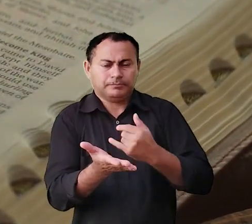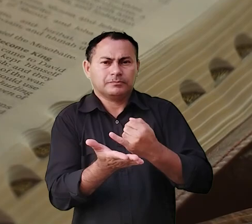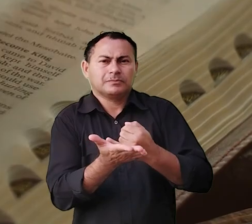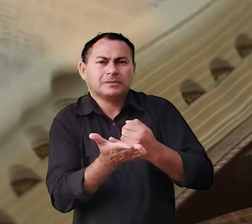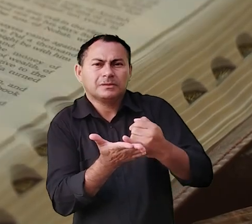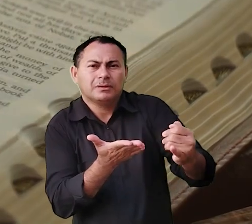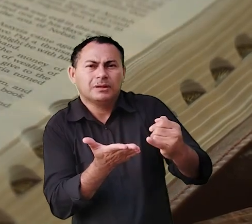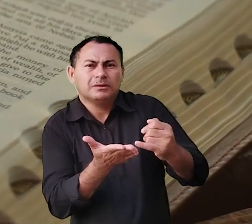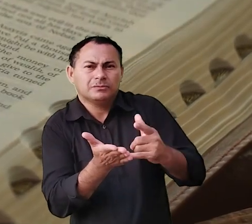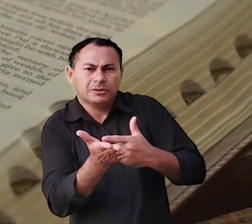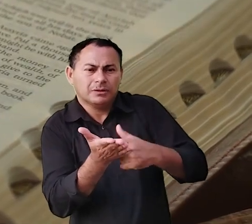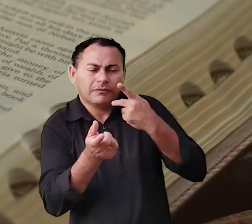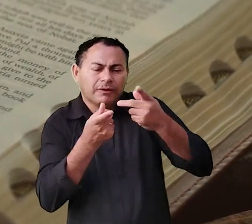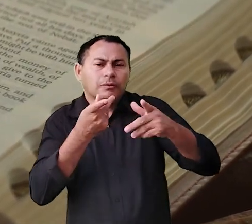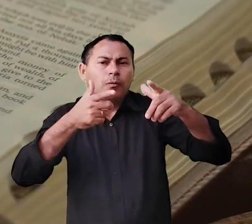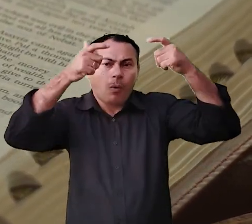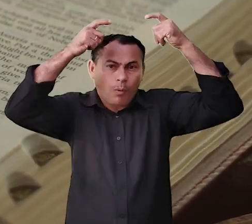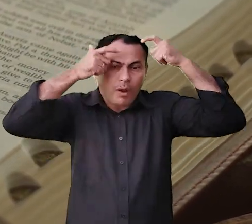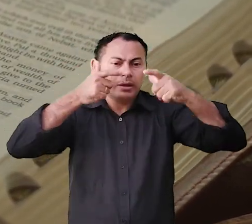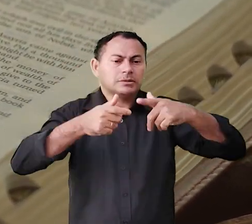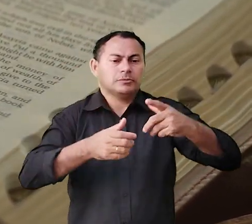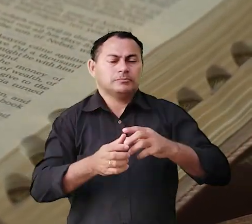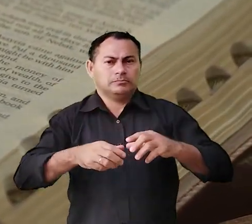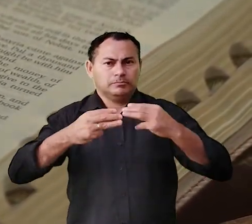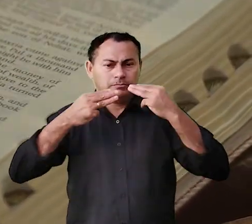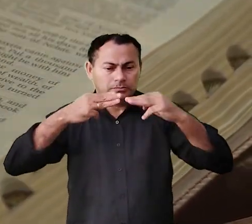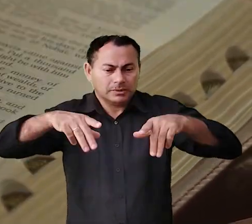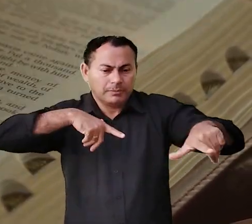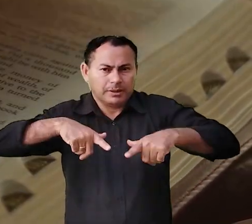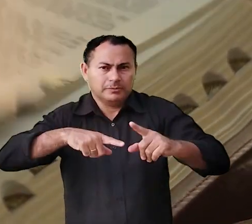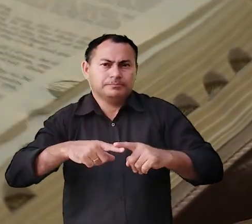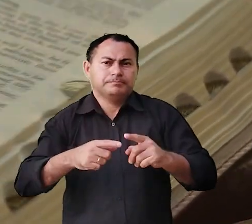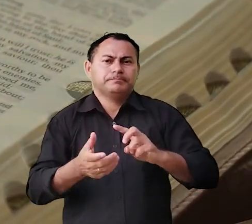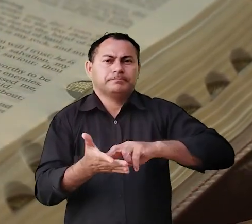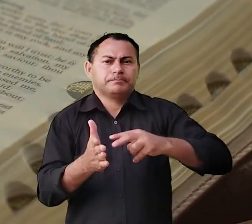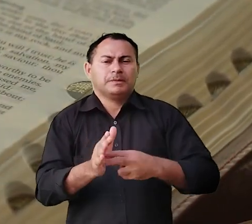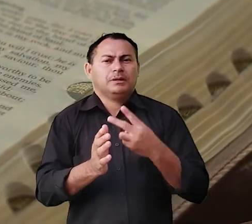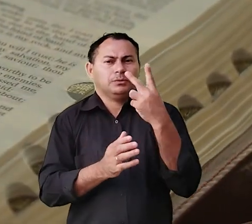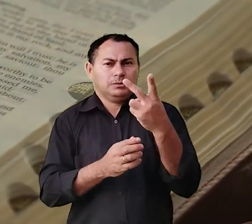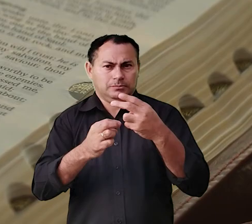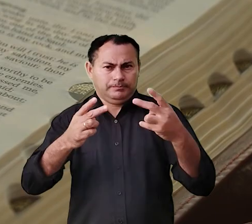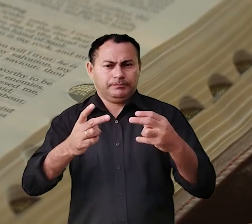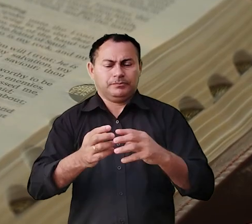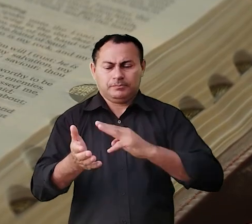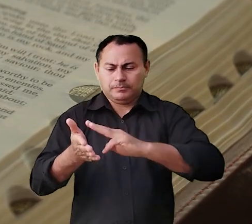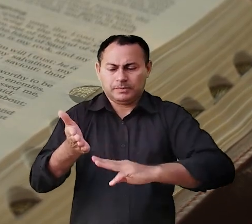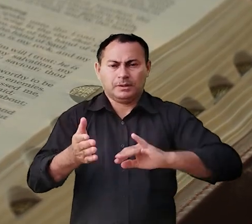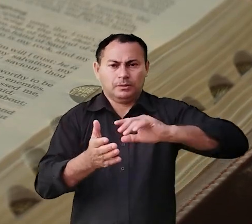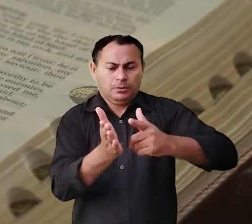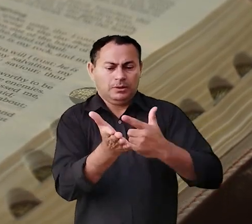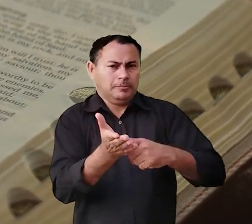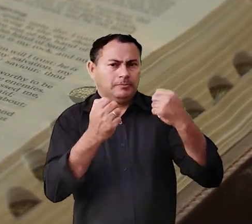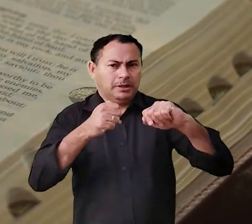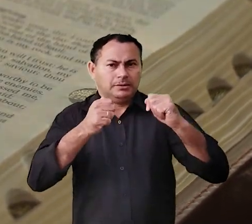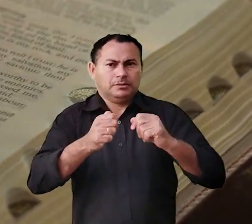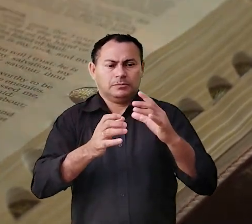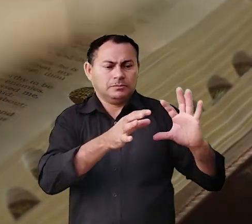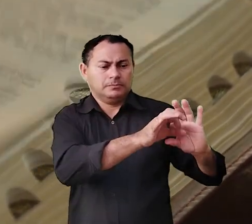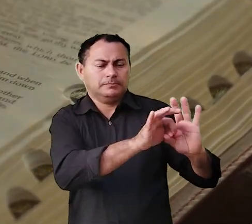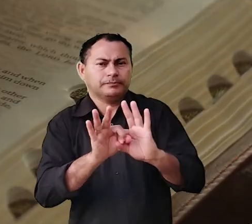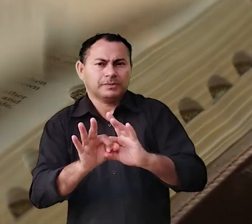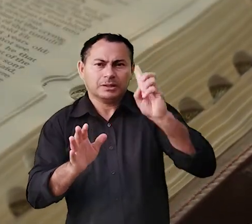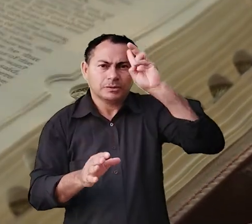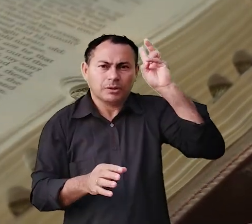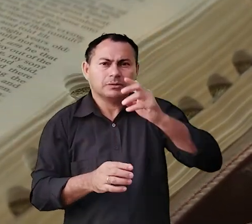livro não há citação de quais foram os reis que reinavam durante o seu ministério. Isso quer dizer duas coisas, que a mensagem do livro não precisa